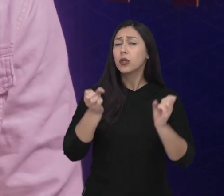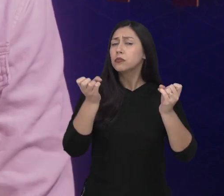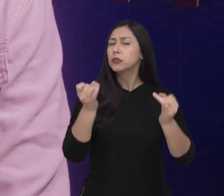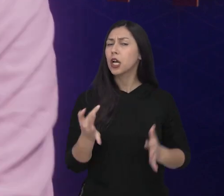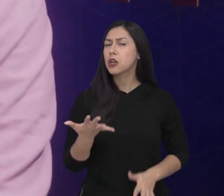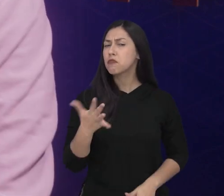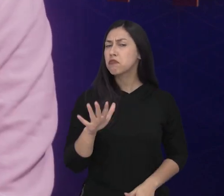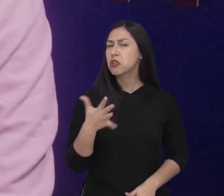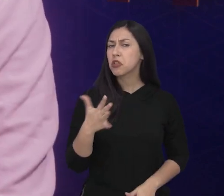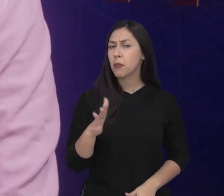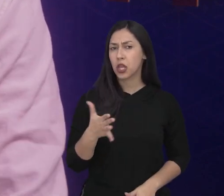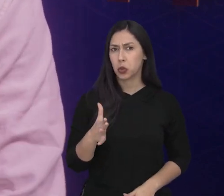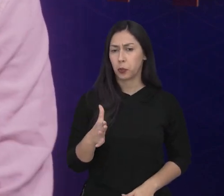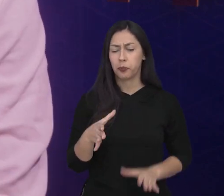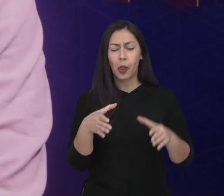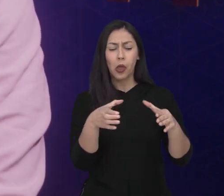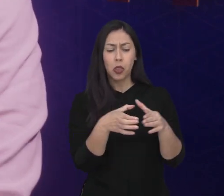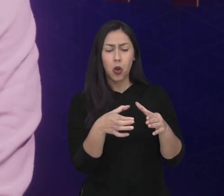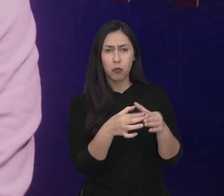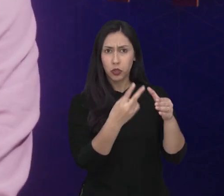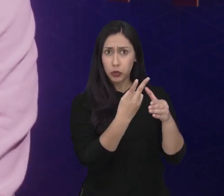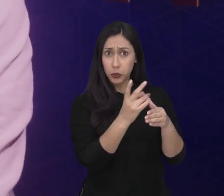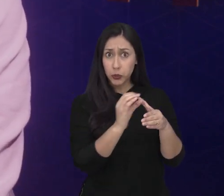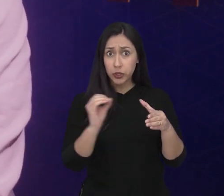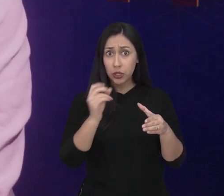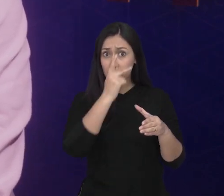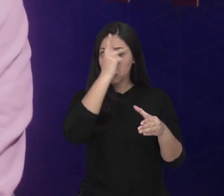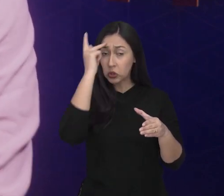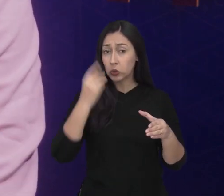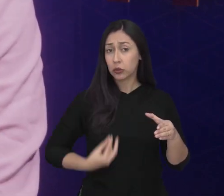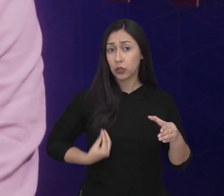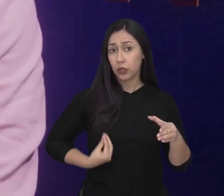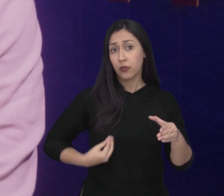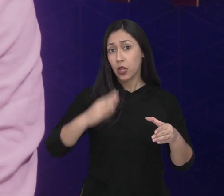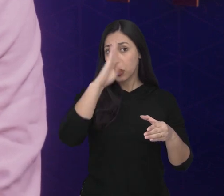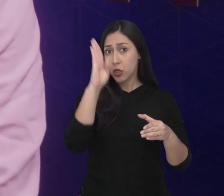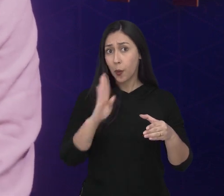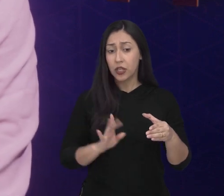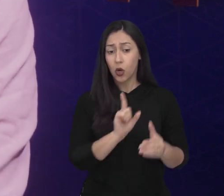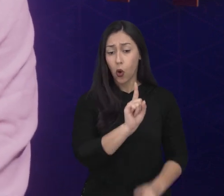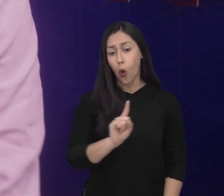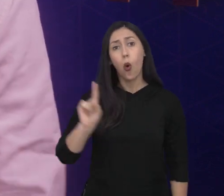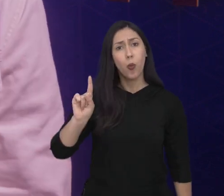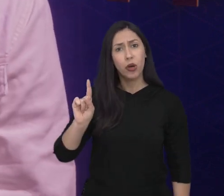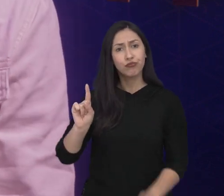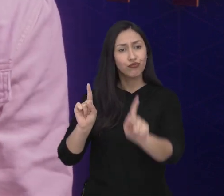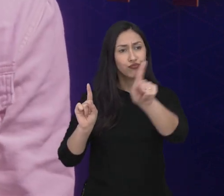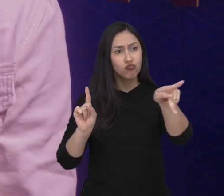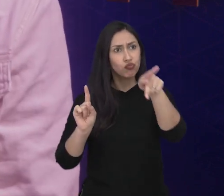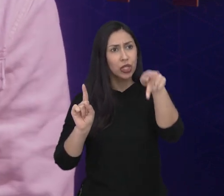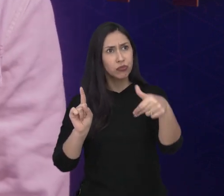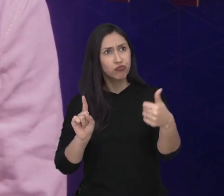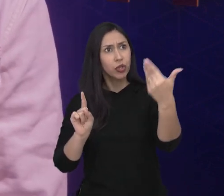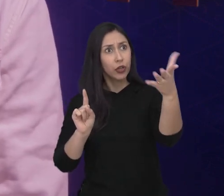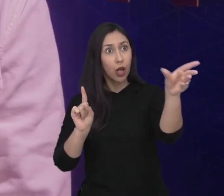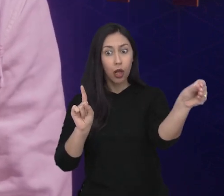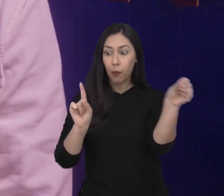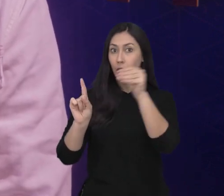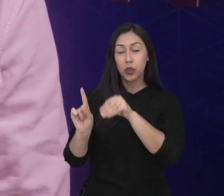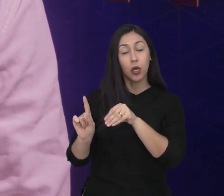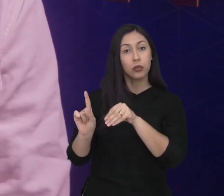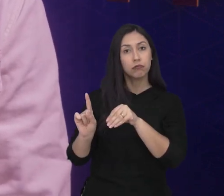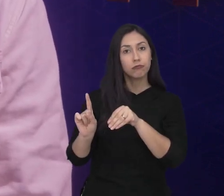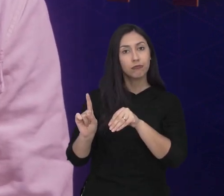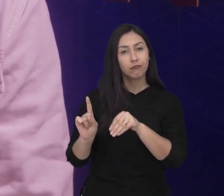podemos dizer que aproximadamente a cada 200 pessoas que vivem no Brasil, pelo menos uma é imigrante.